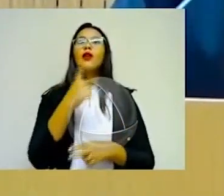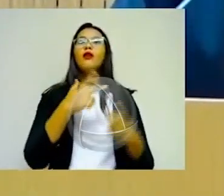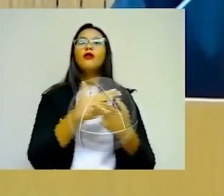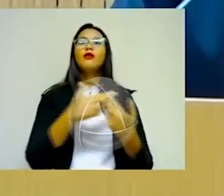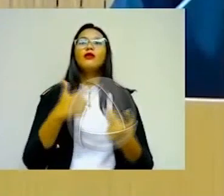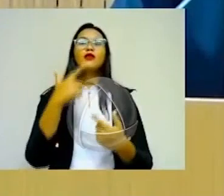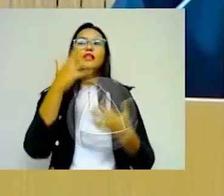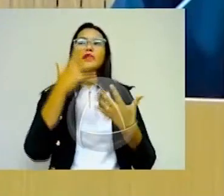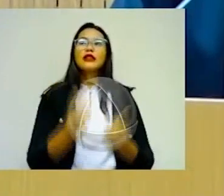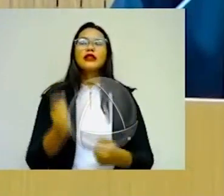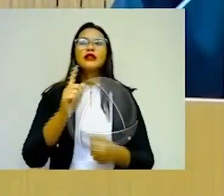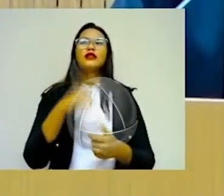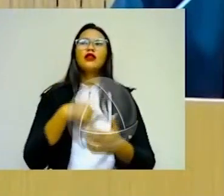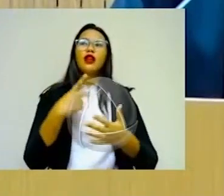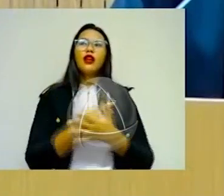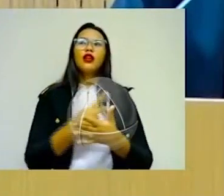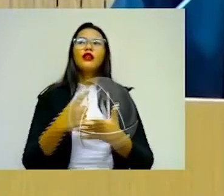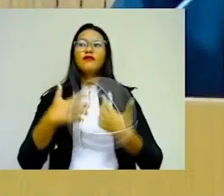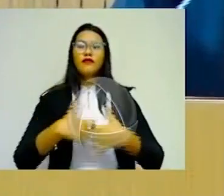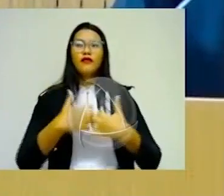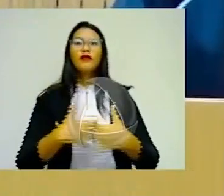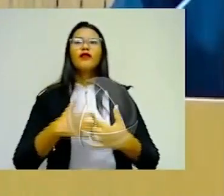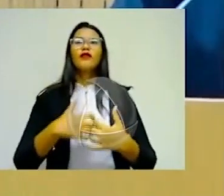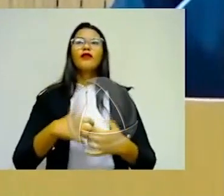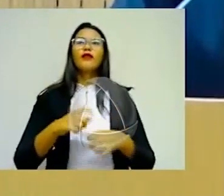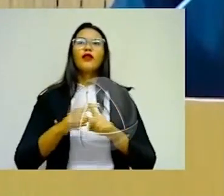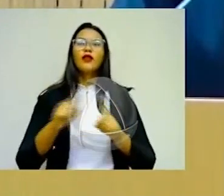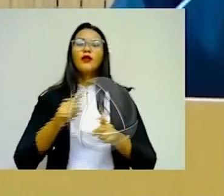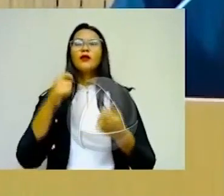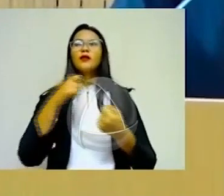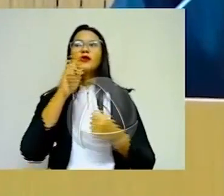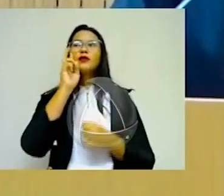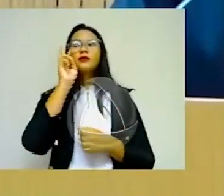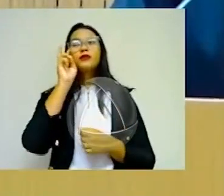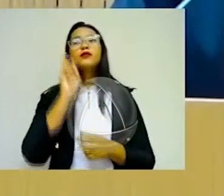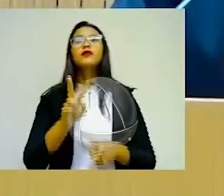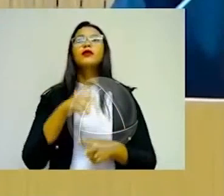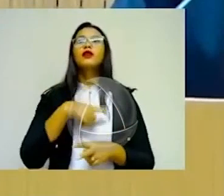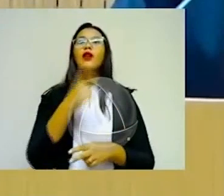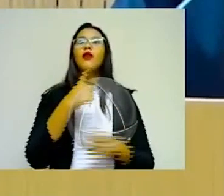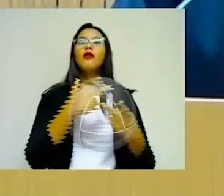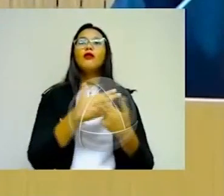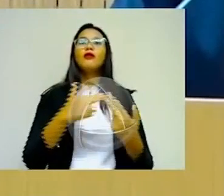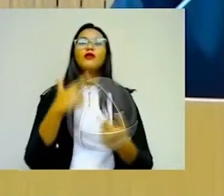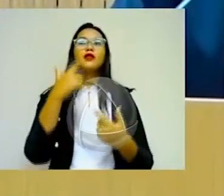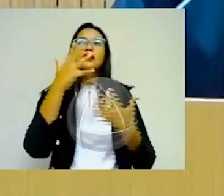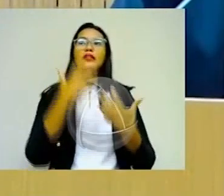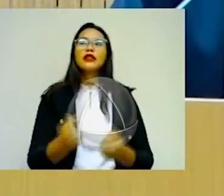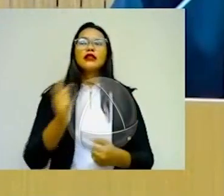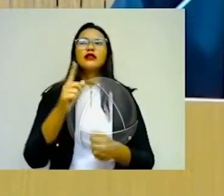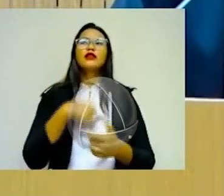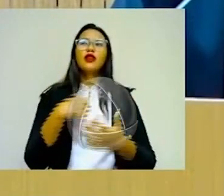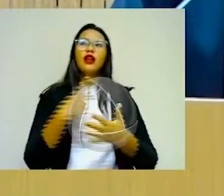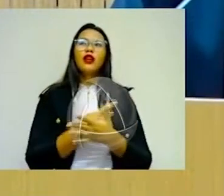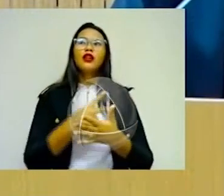de que algo realmente não está bem. De acordo com o procurador-geral, a situação de Canindé é de conhecimento